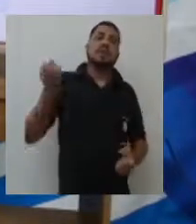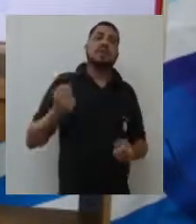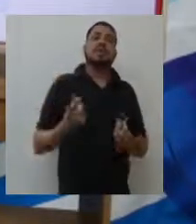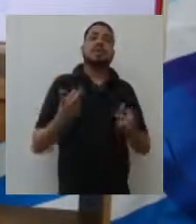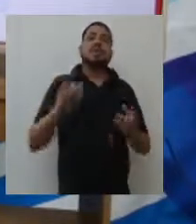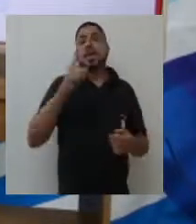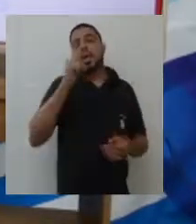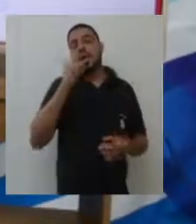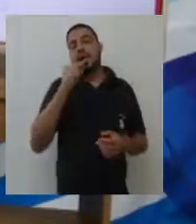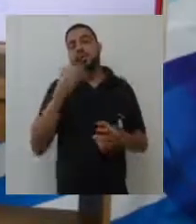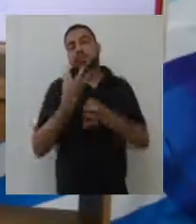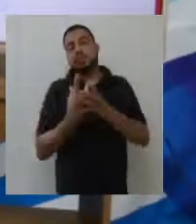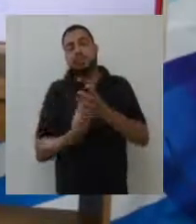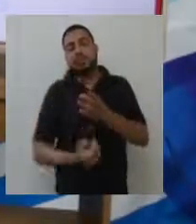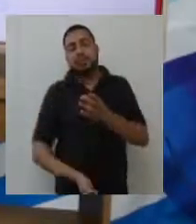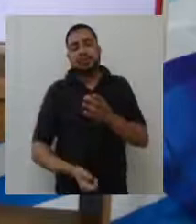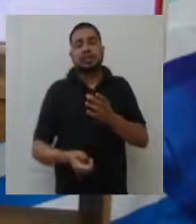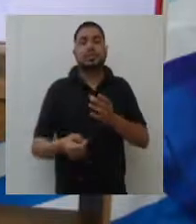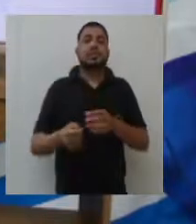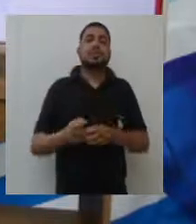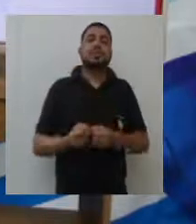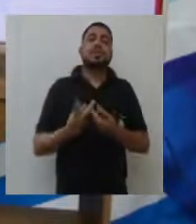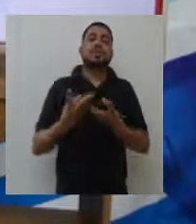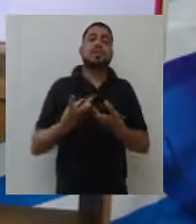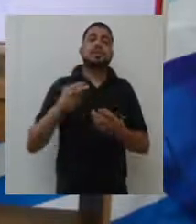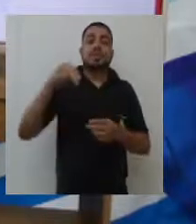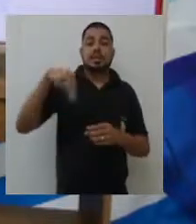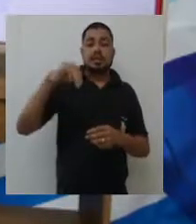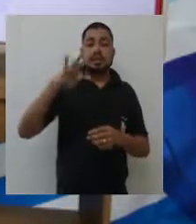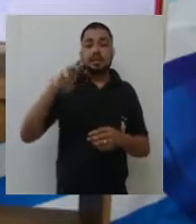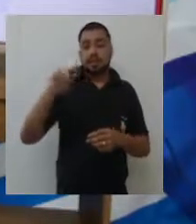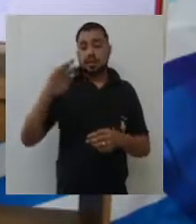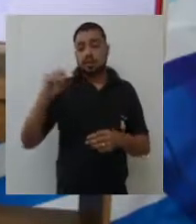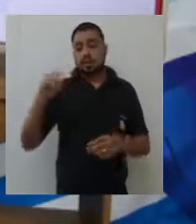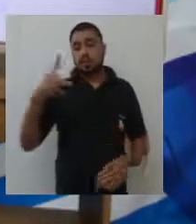de água dissolvendo a quantidade de nitrato de potássio, ok?